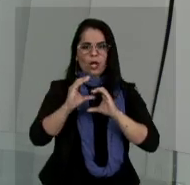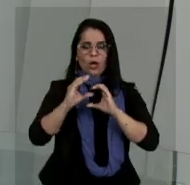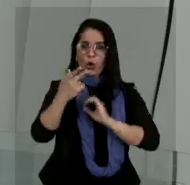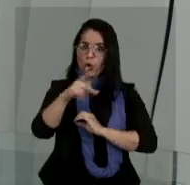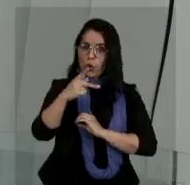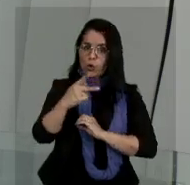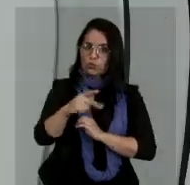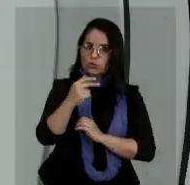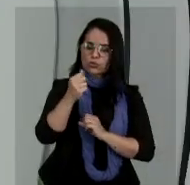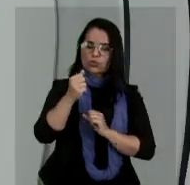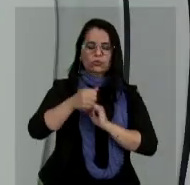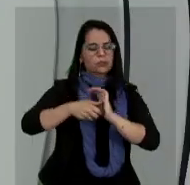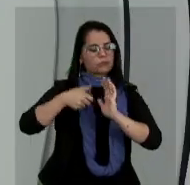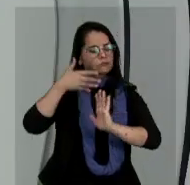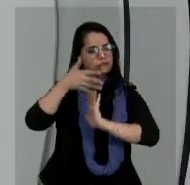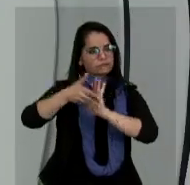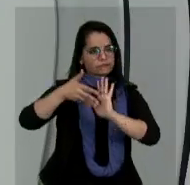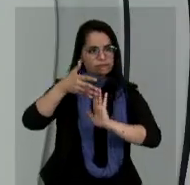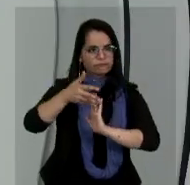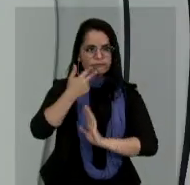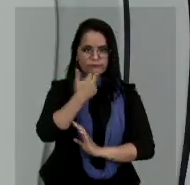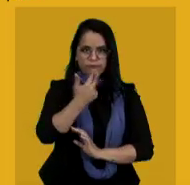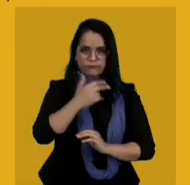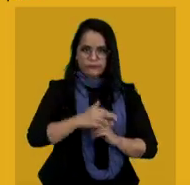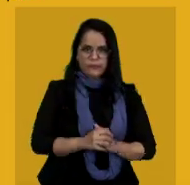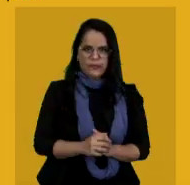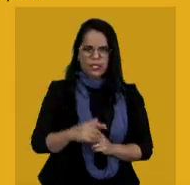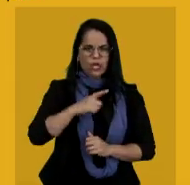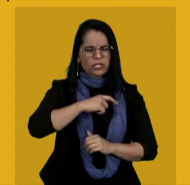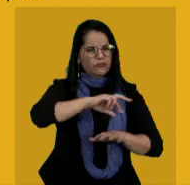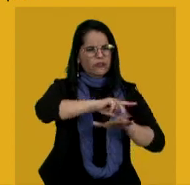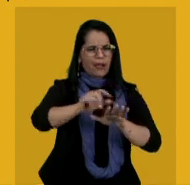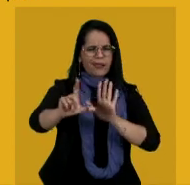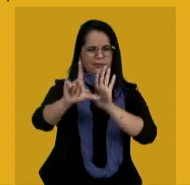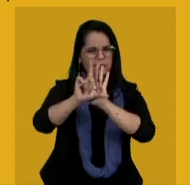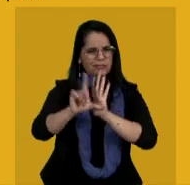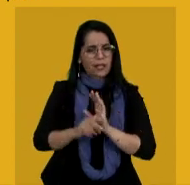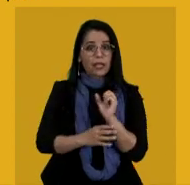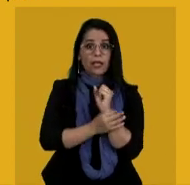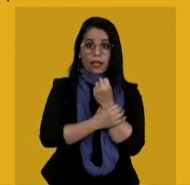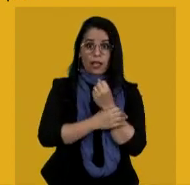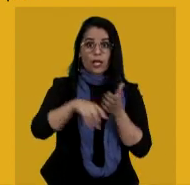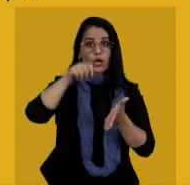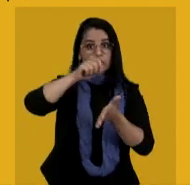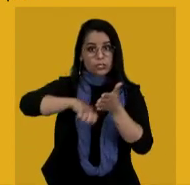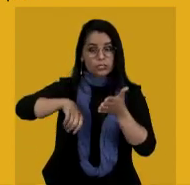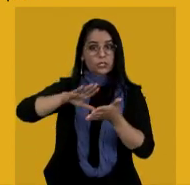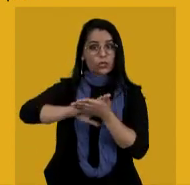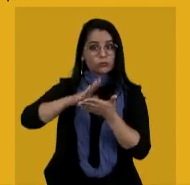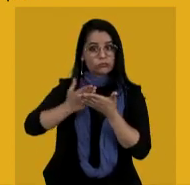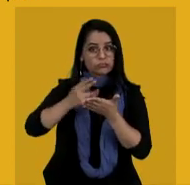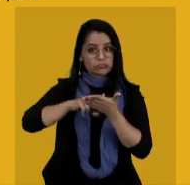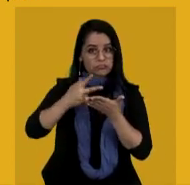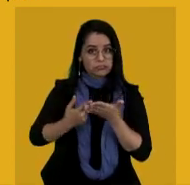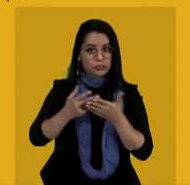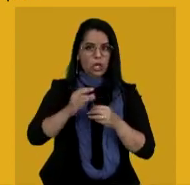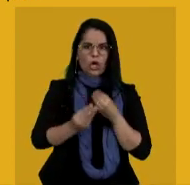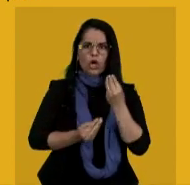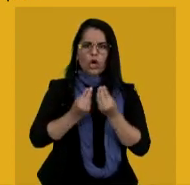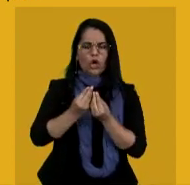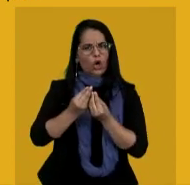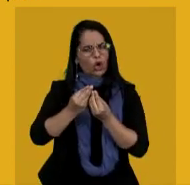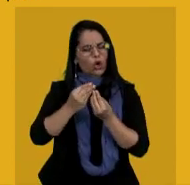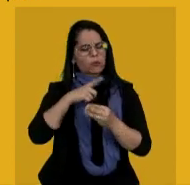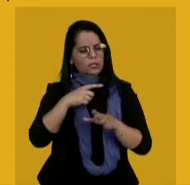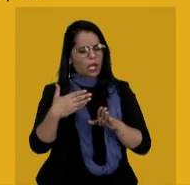língua. Então, existem diversas legislações que garantem a contratação do intérprete de Libras como meio de